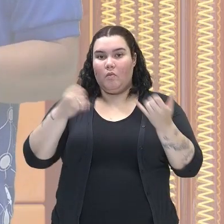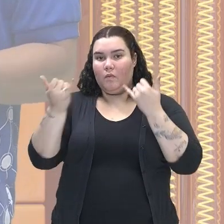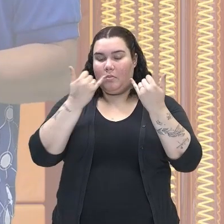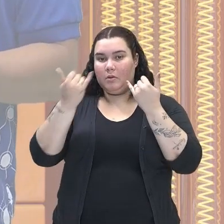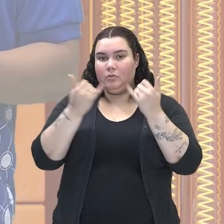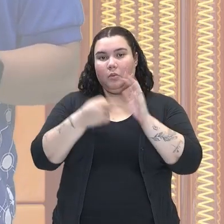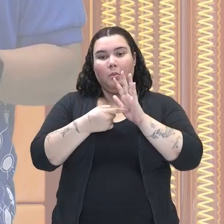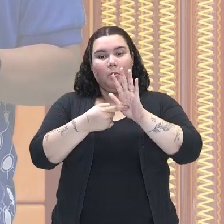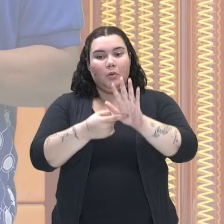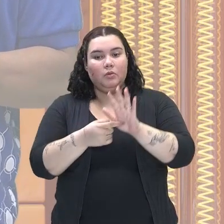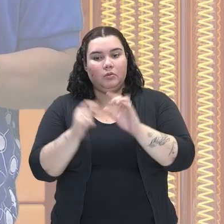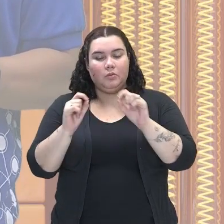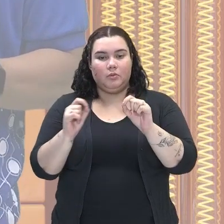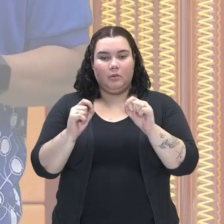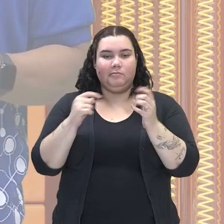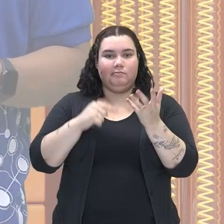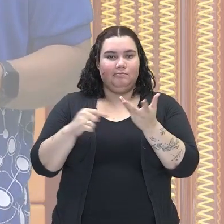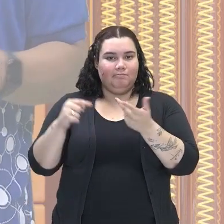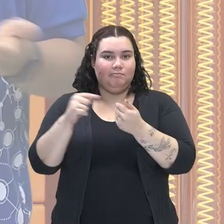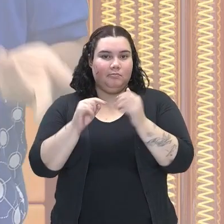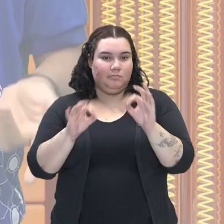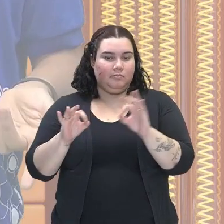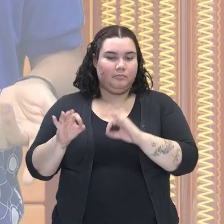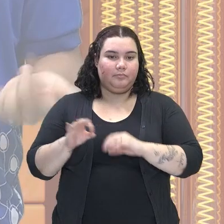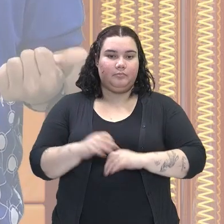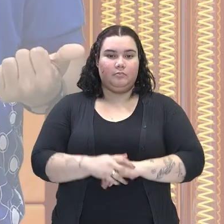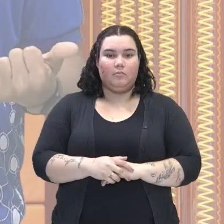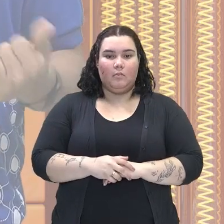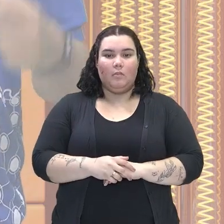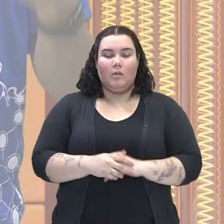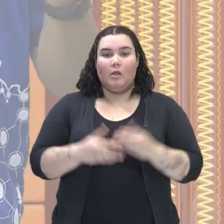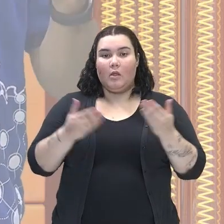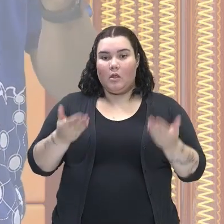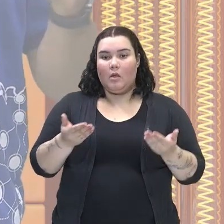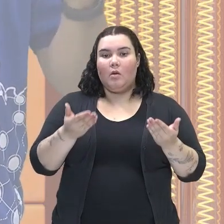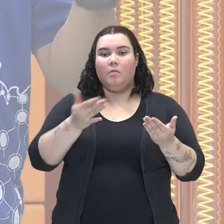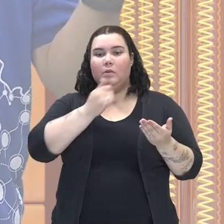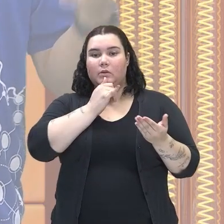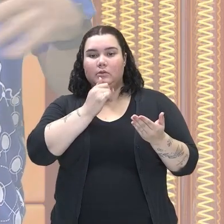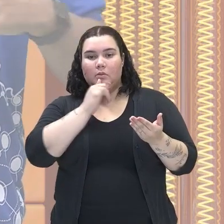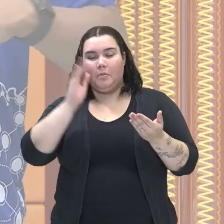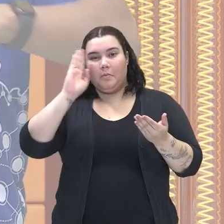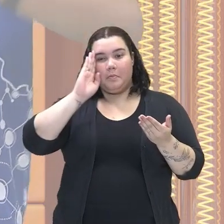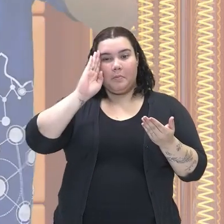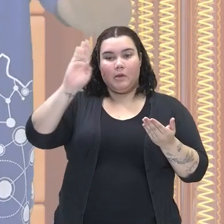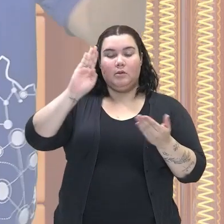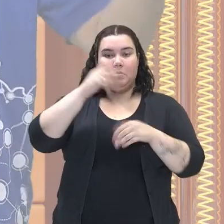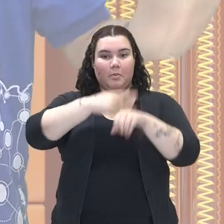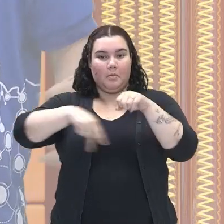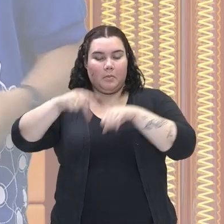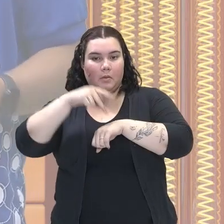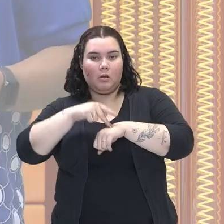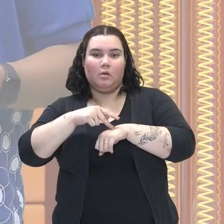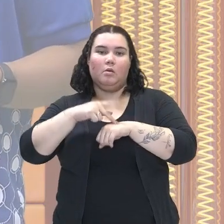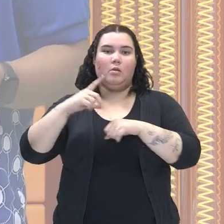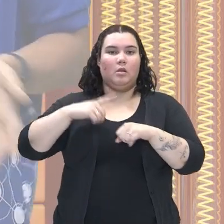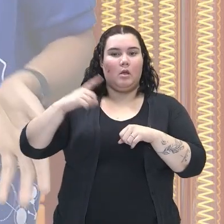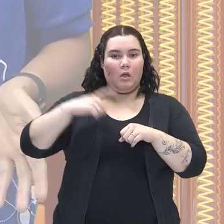para a gente essas informações, beleza? Não à toa, por exemplo, um dos principais, um dos países mais